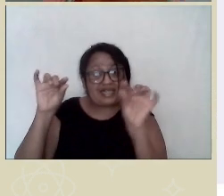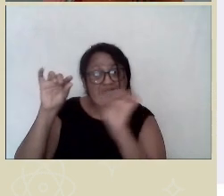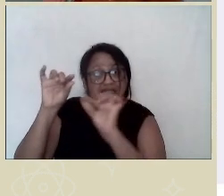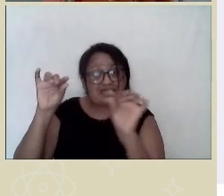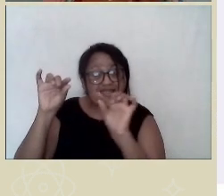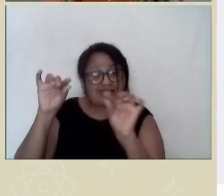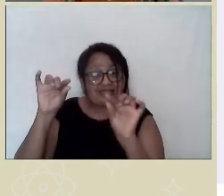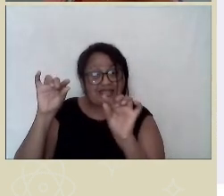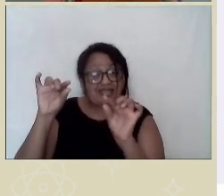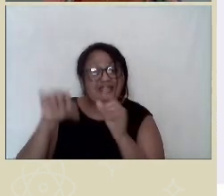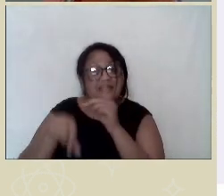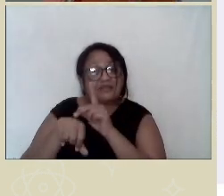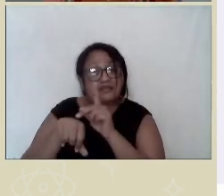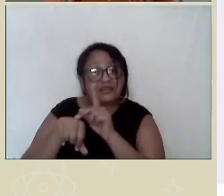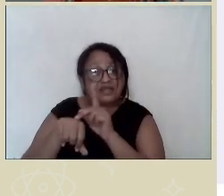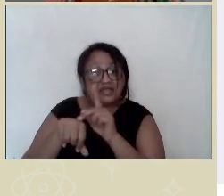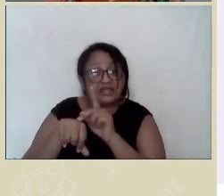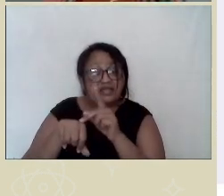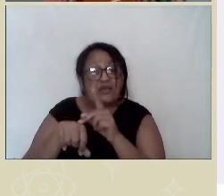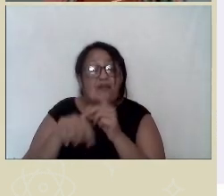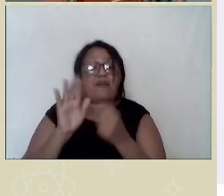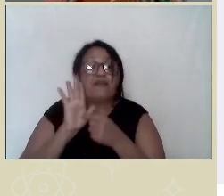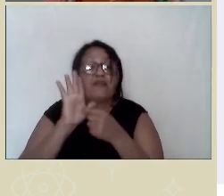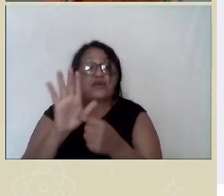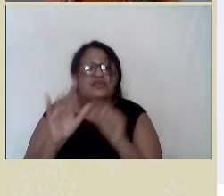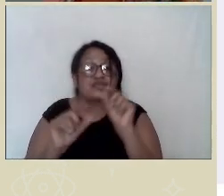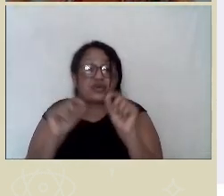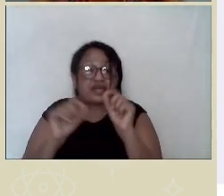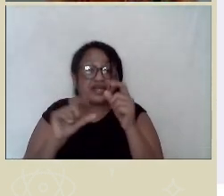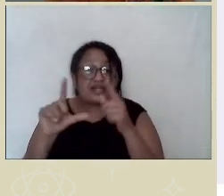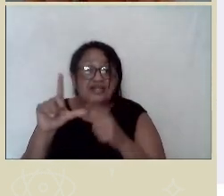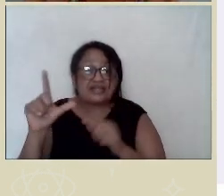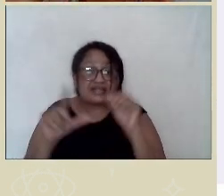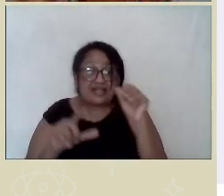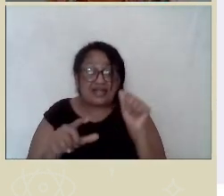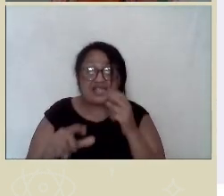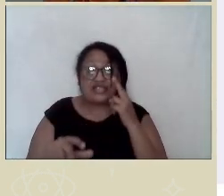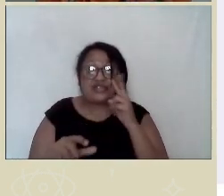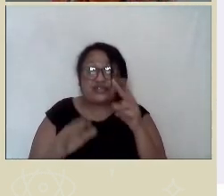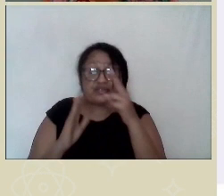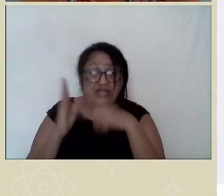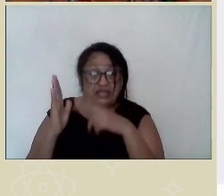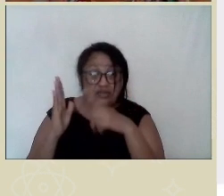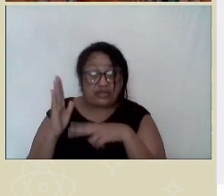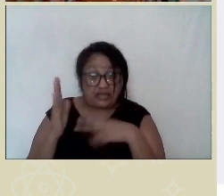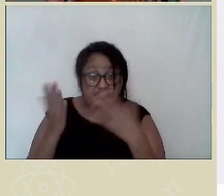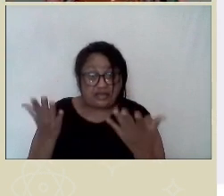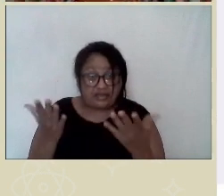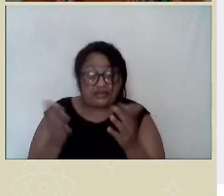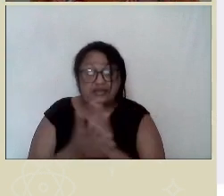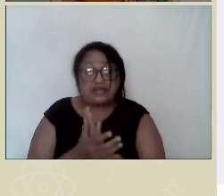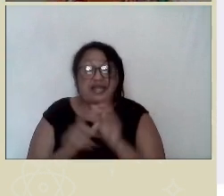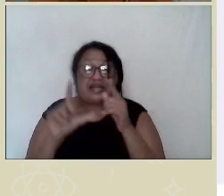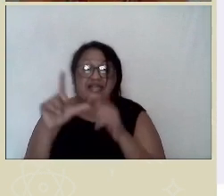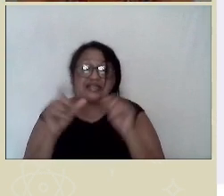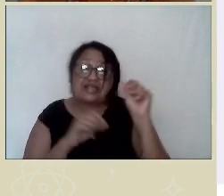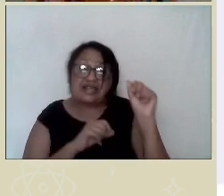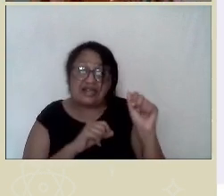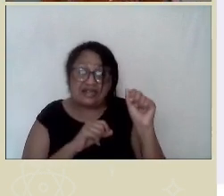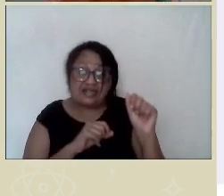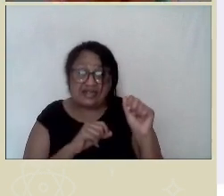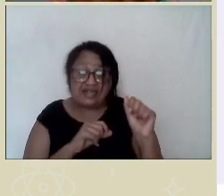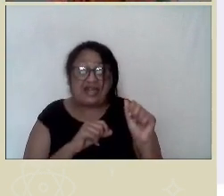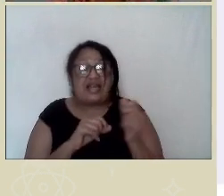né indica que as empresas citadas a gente viu isso na hora da leitura né poner algo em marcha é colocar para